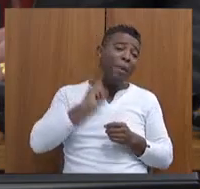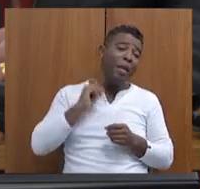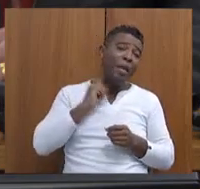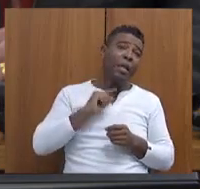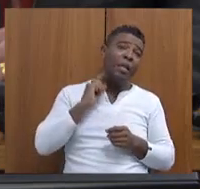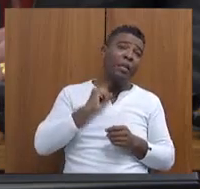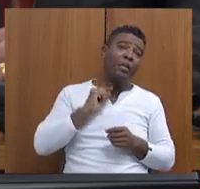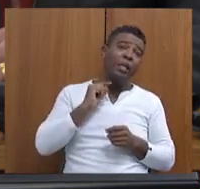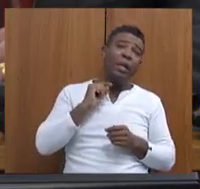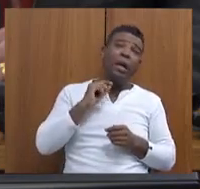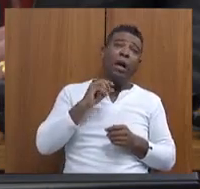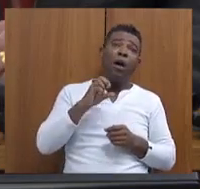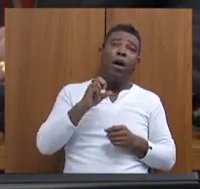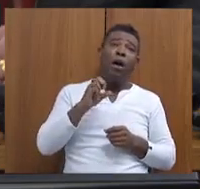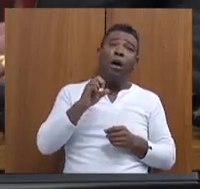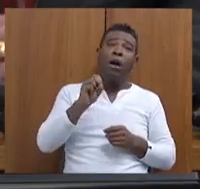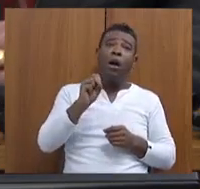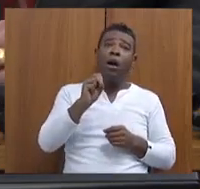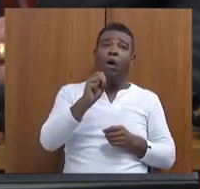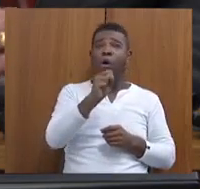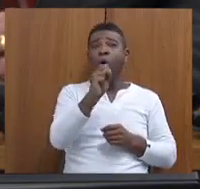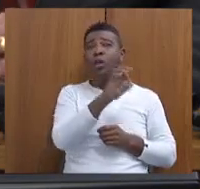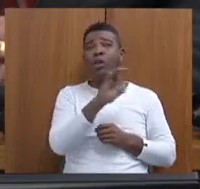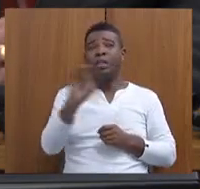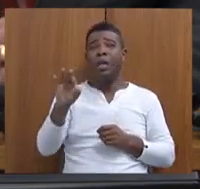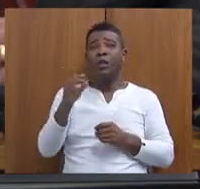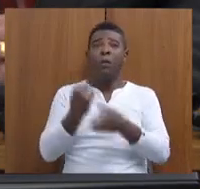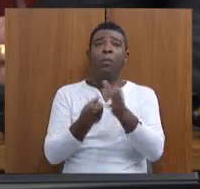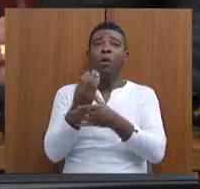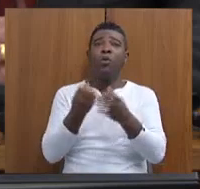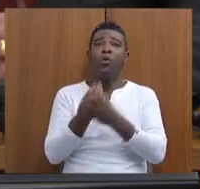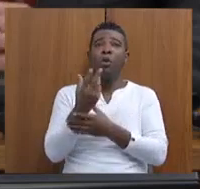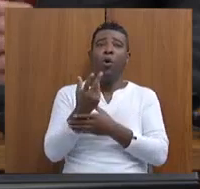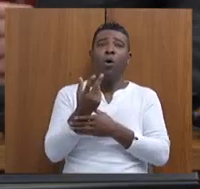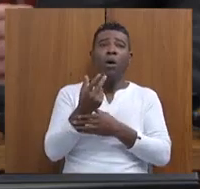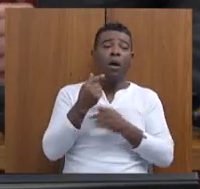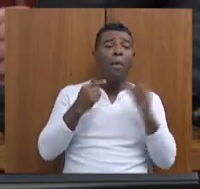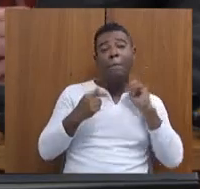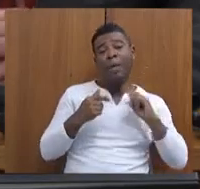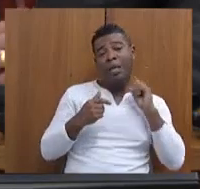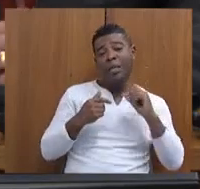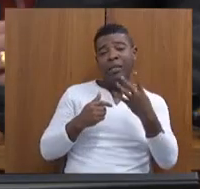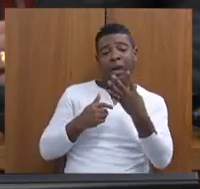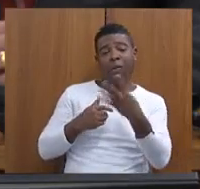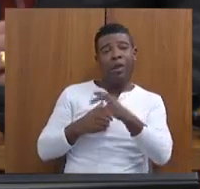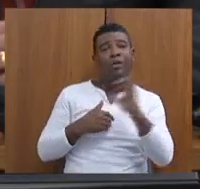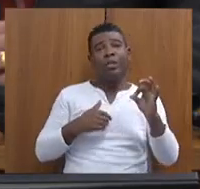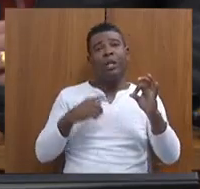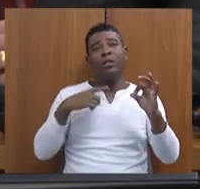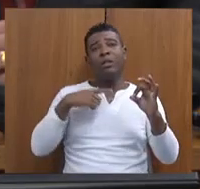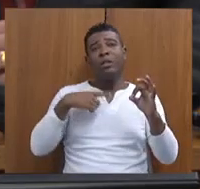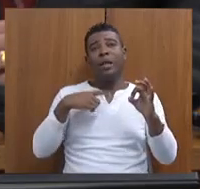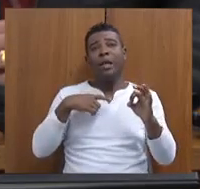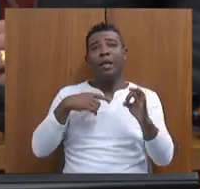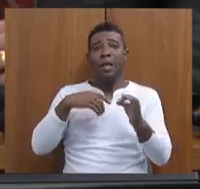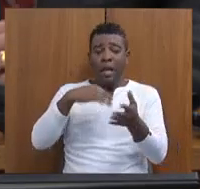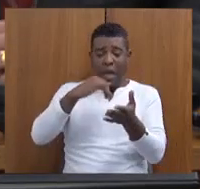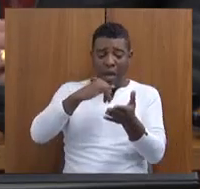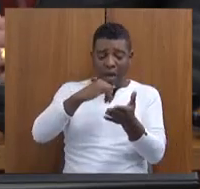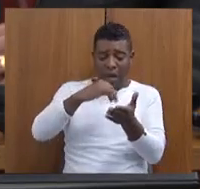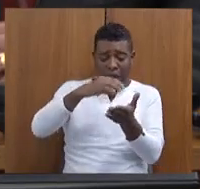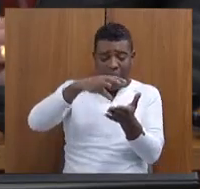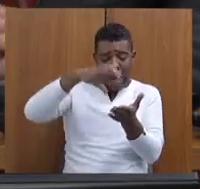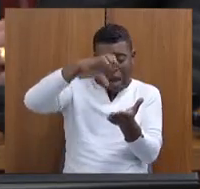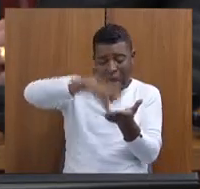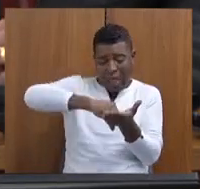torno de 400 produtores que estão é registrada na formalidade inclusive no dia 5 de Julho